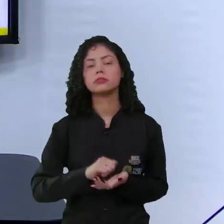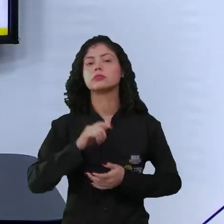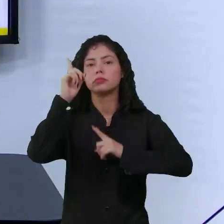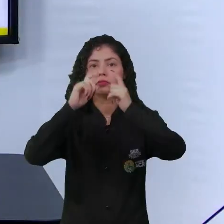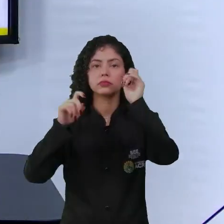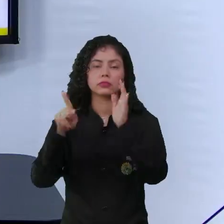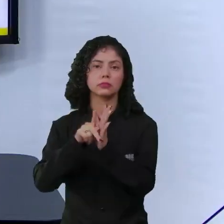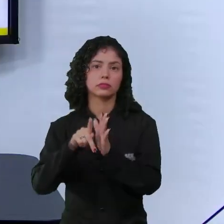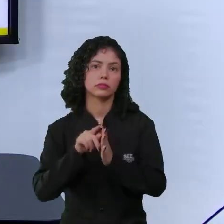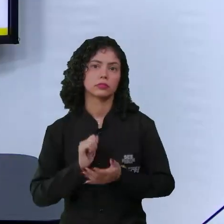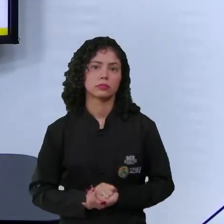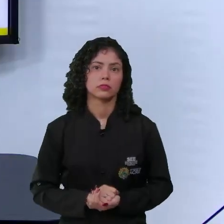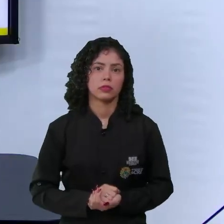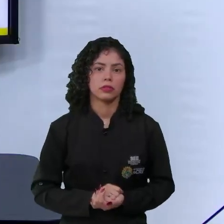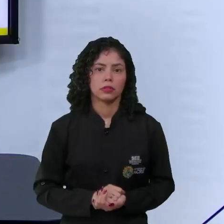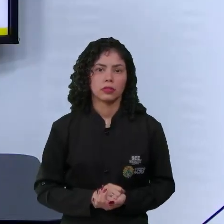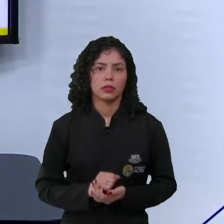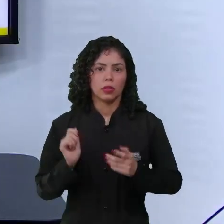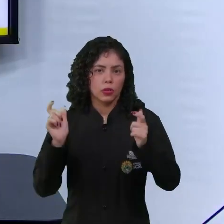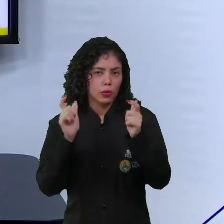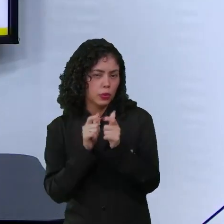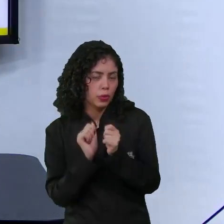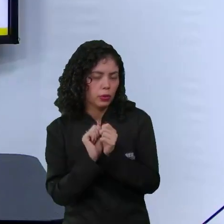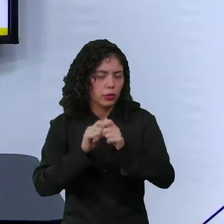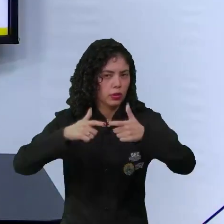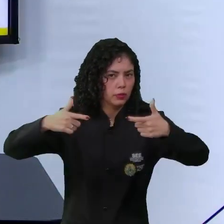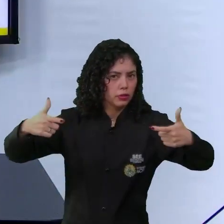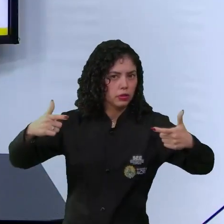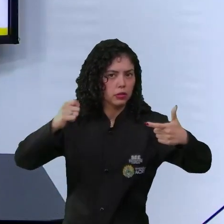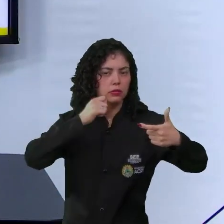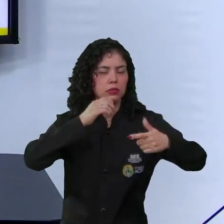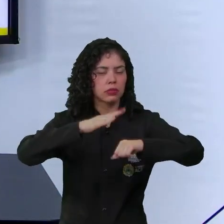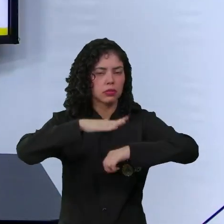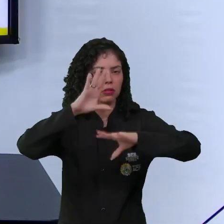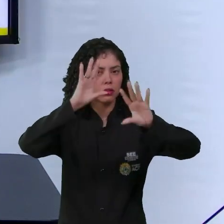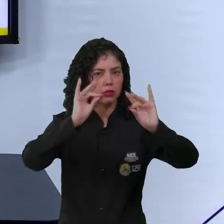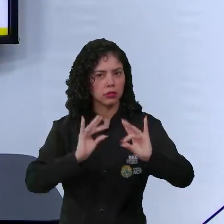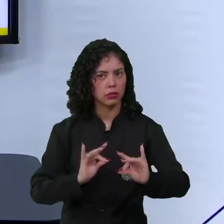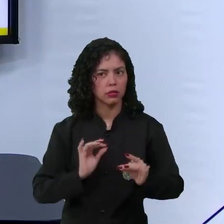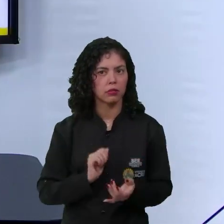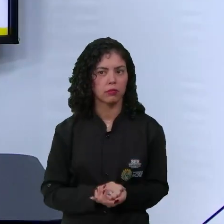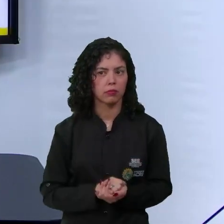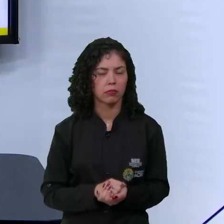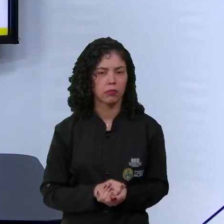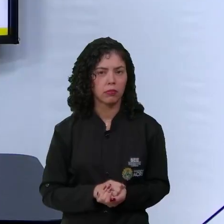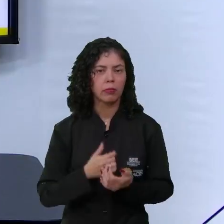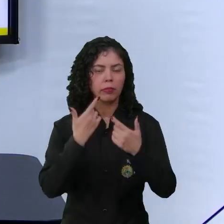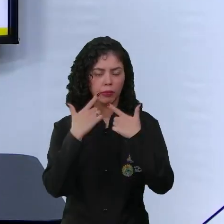expressar. Pode ser um movimento mais contido, mais expansivo, um pouco mais técnico, tal qual a